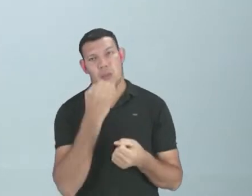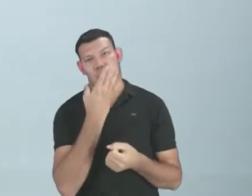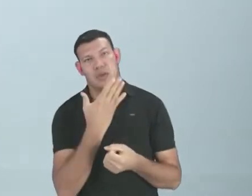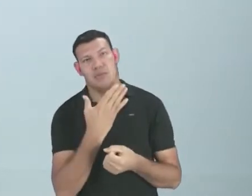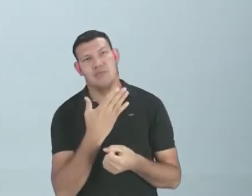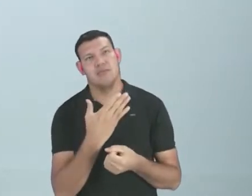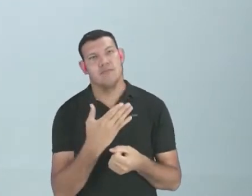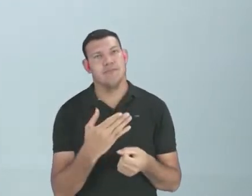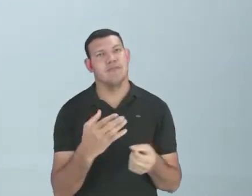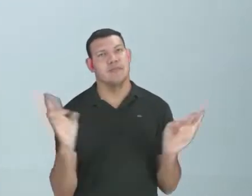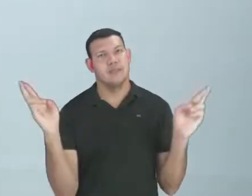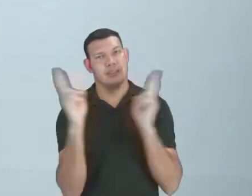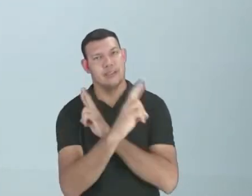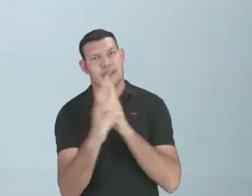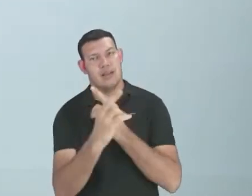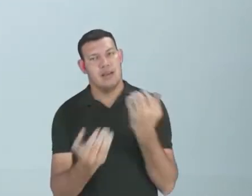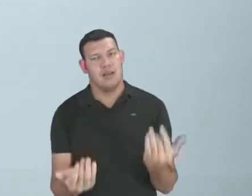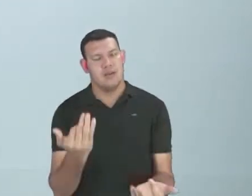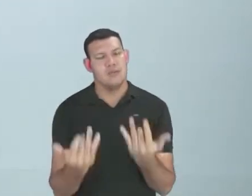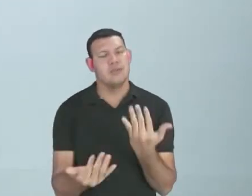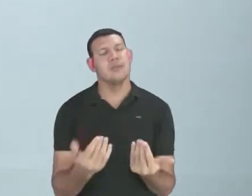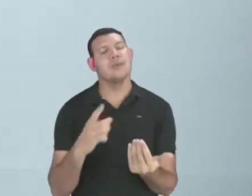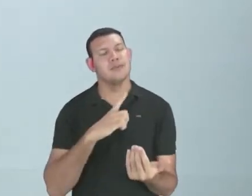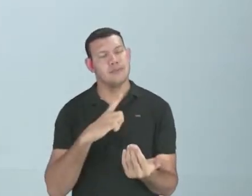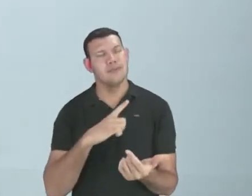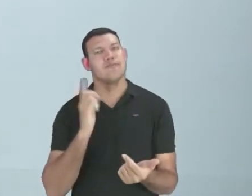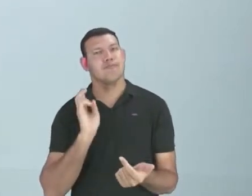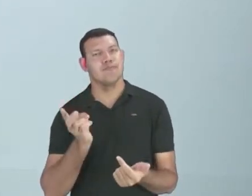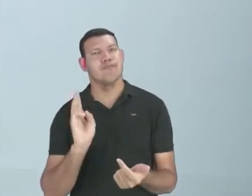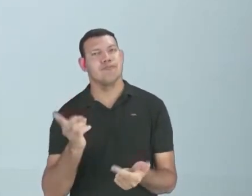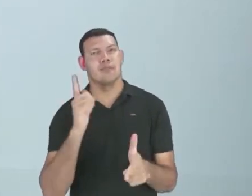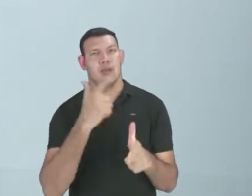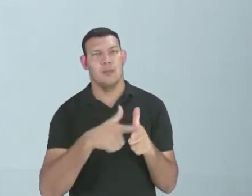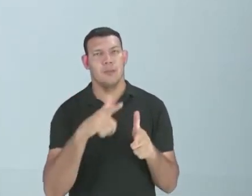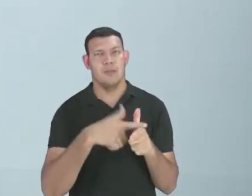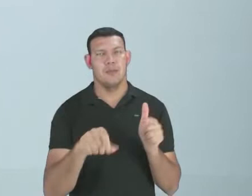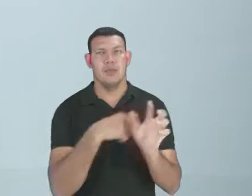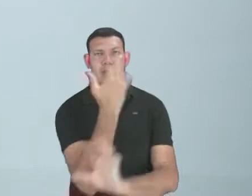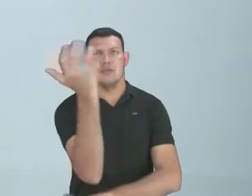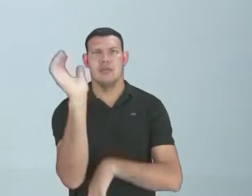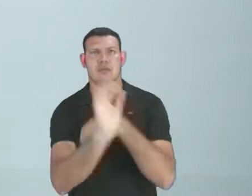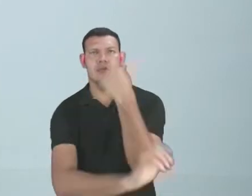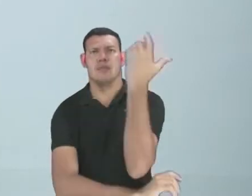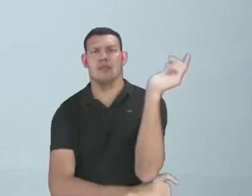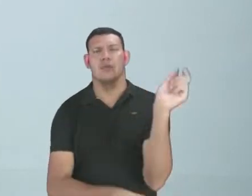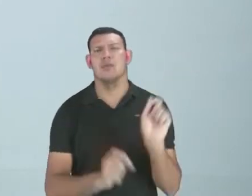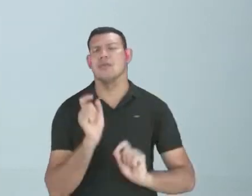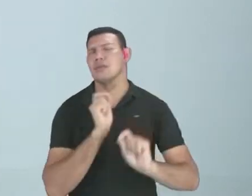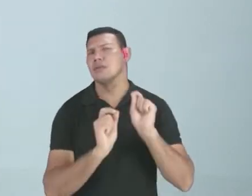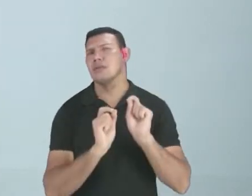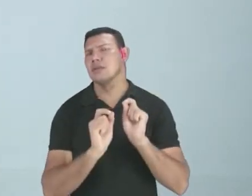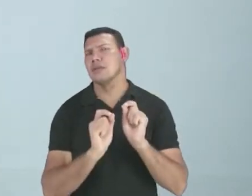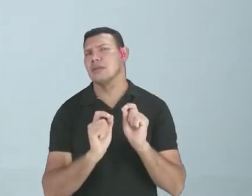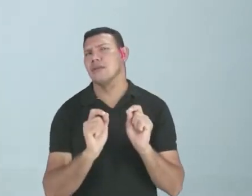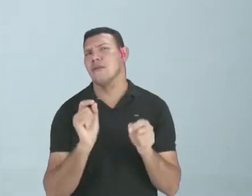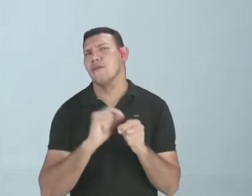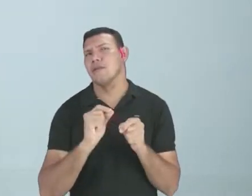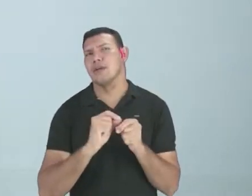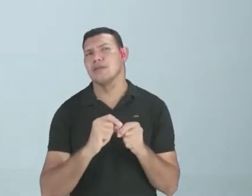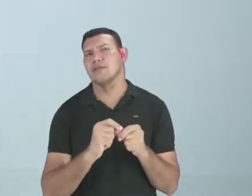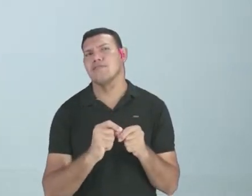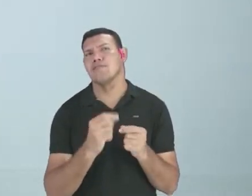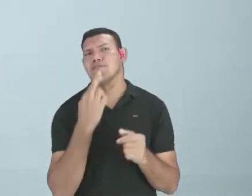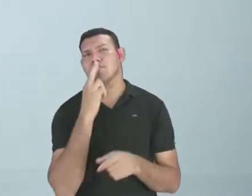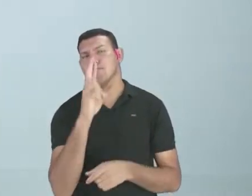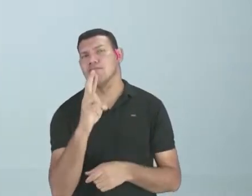a queimadas, desmatamento, sempre vai ter ali algum probleminha ambiental, tá? E o que nós precisamos fazer diante desses problemas ambientais?